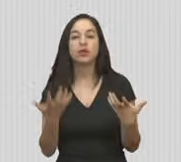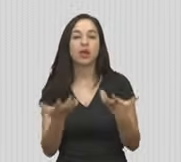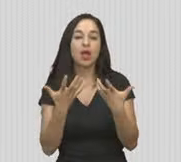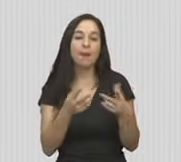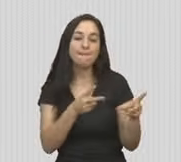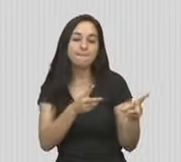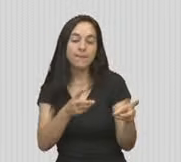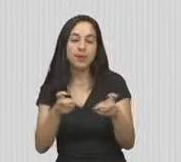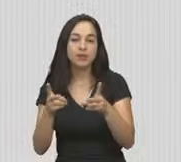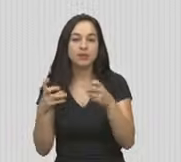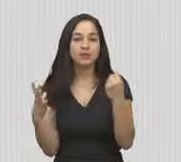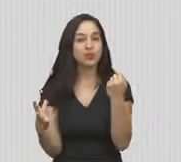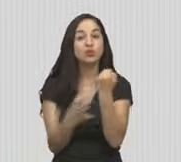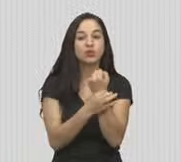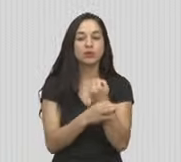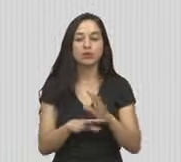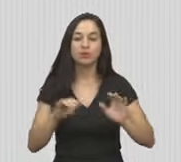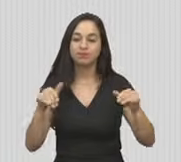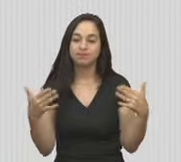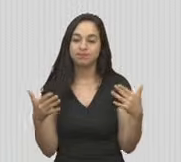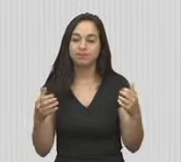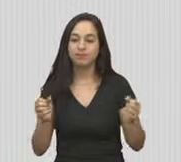de segurança.